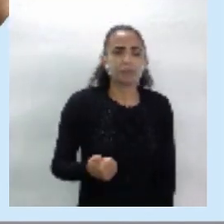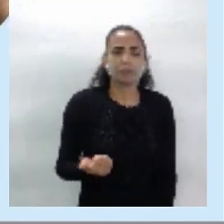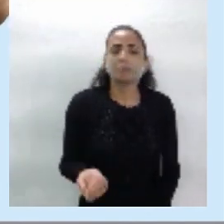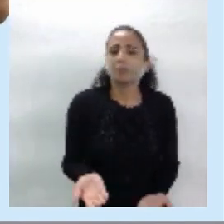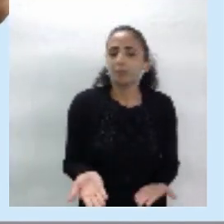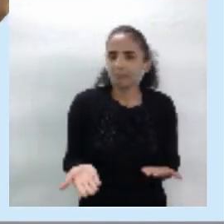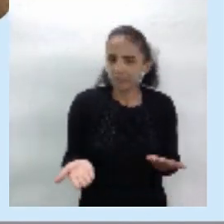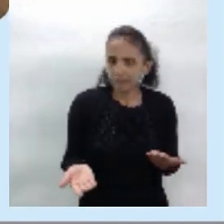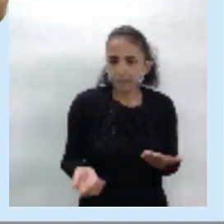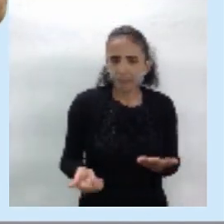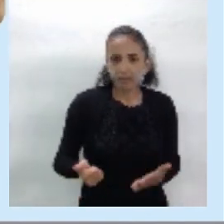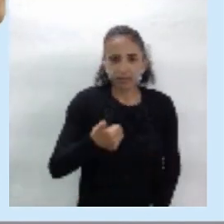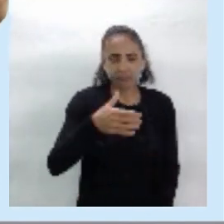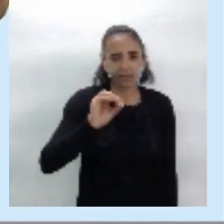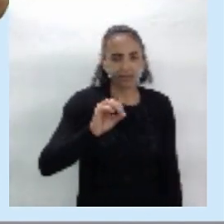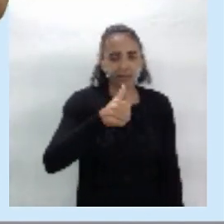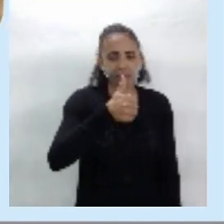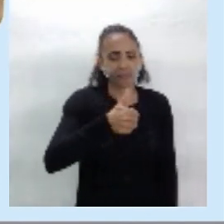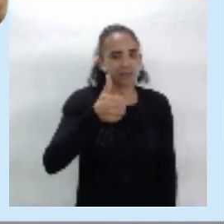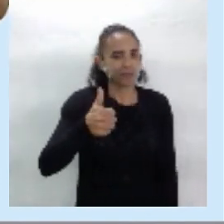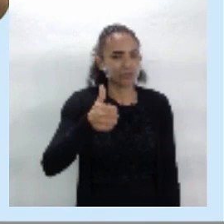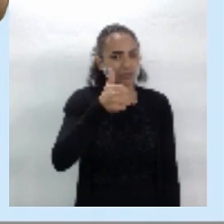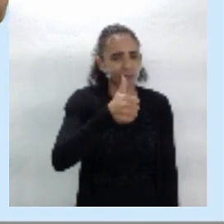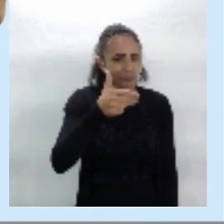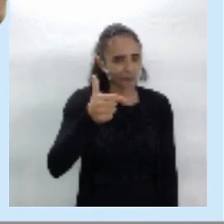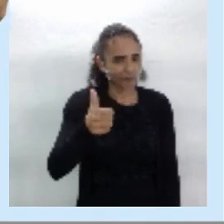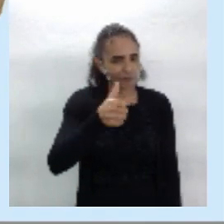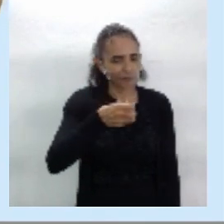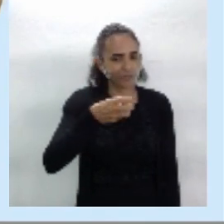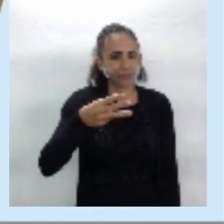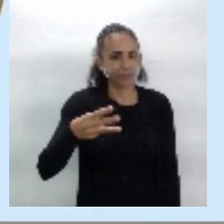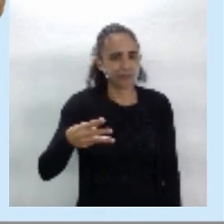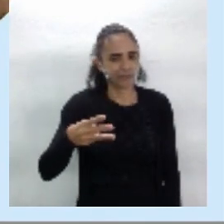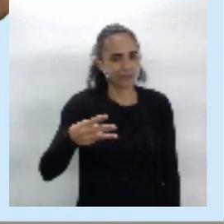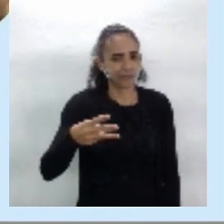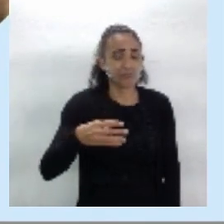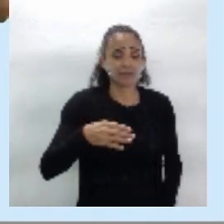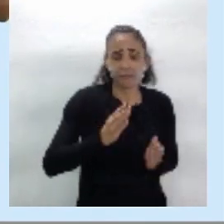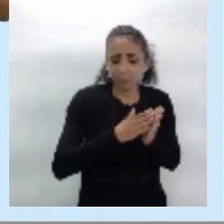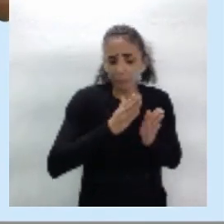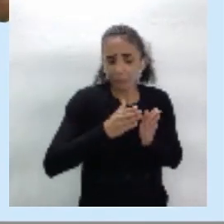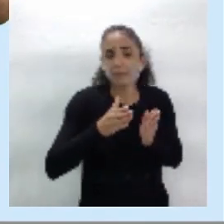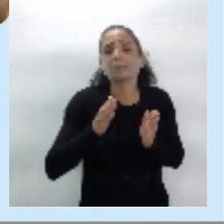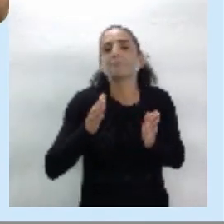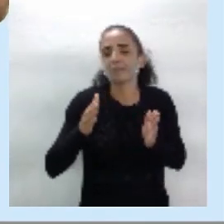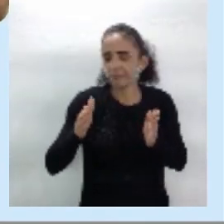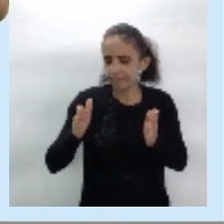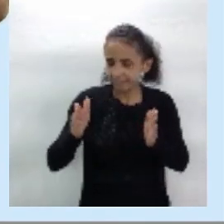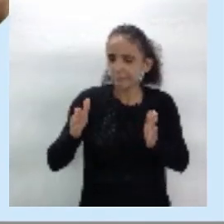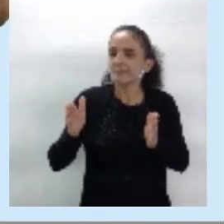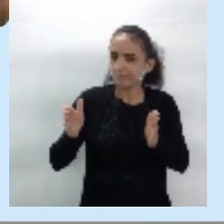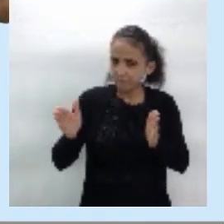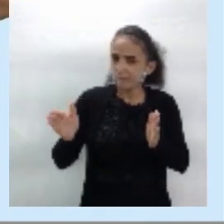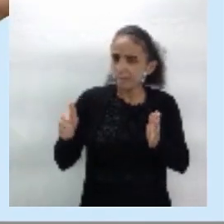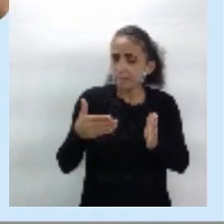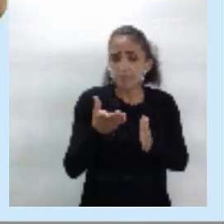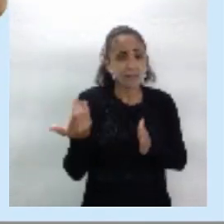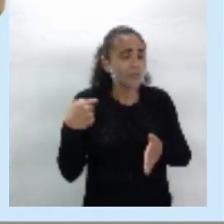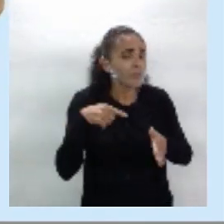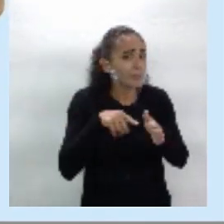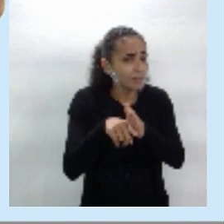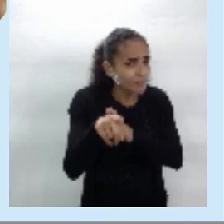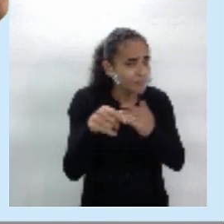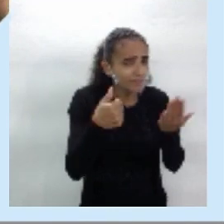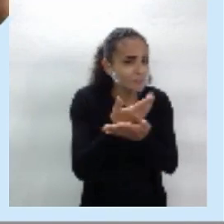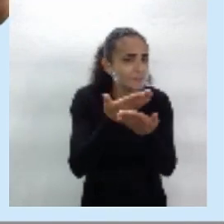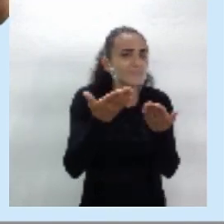fica 10, 11, 12, 13 e assim sucessivamente. Aí eu pergunto para